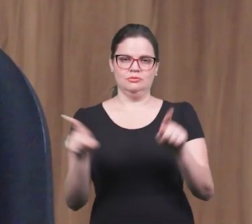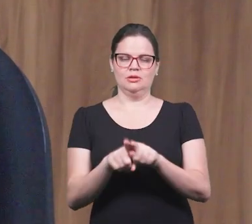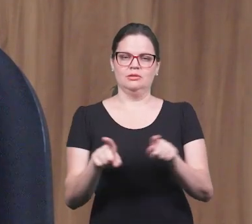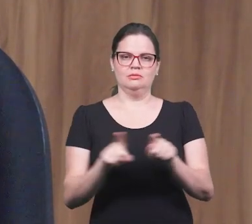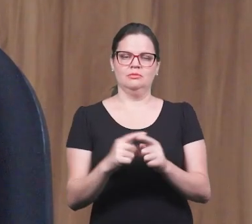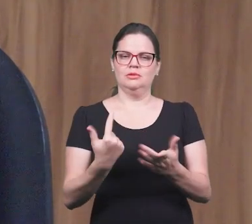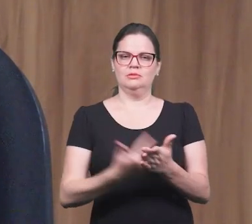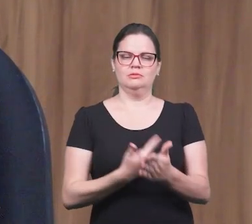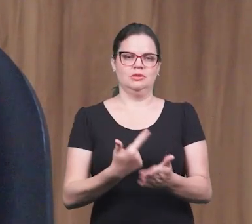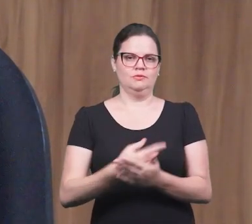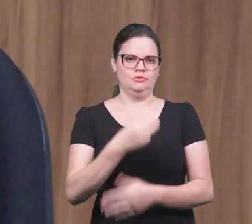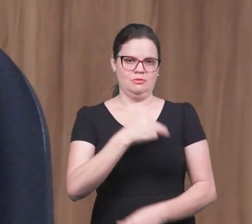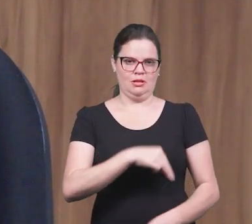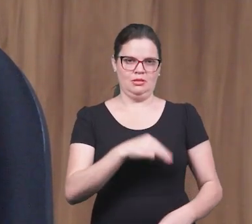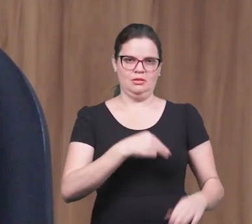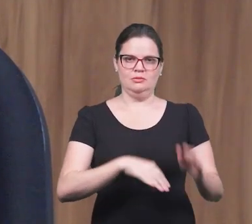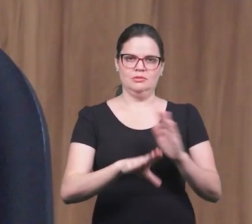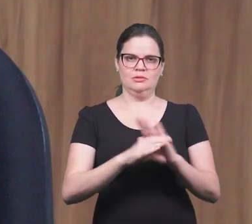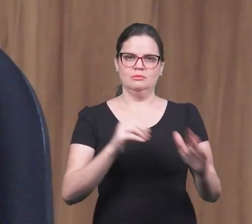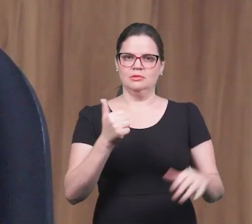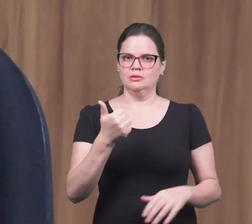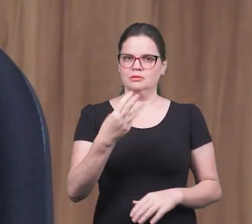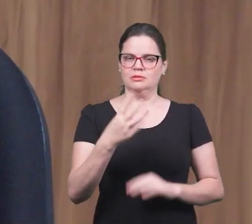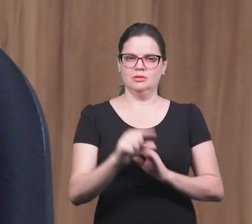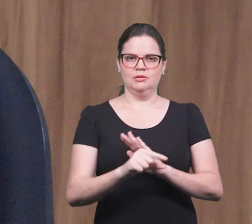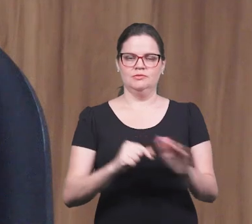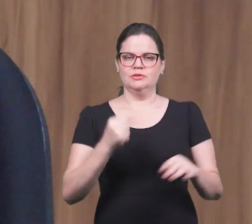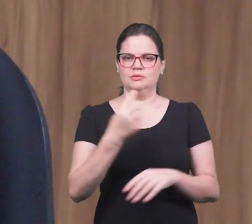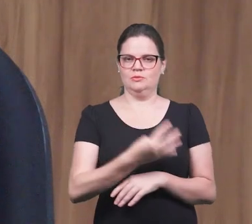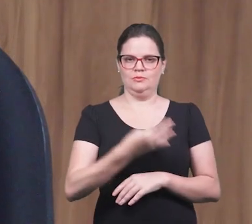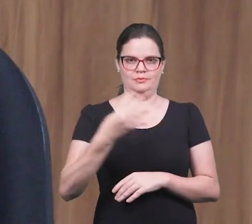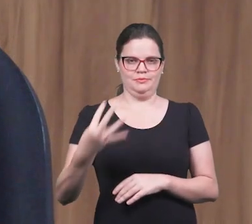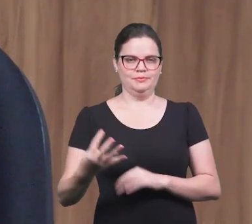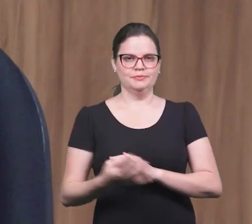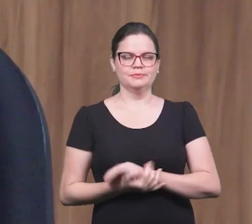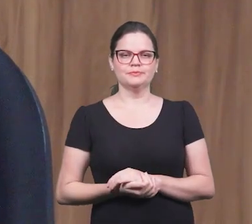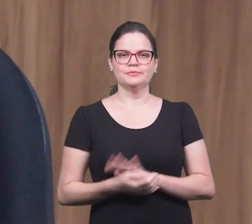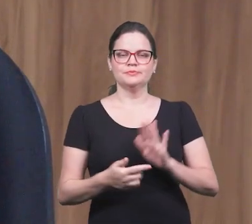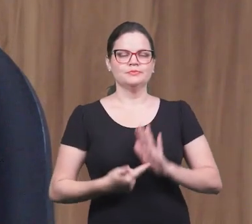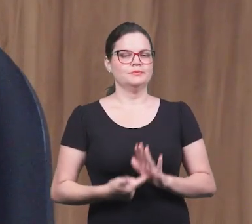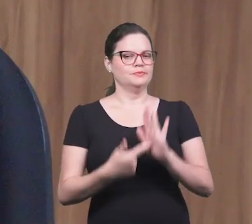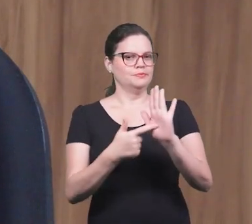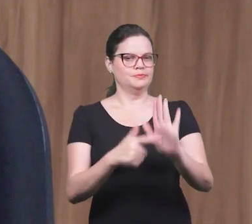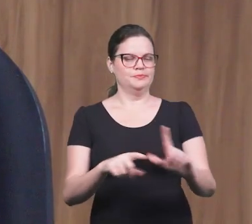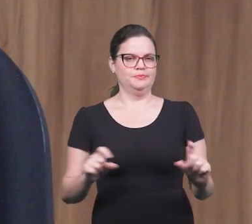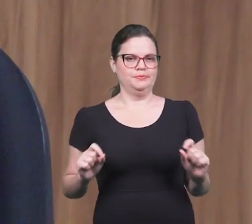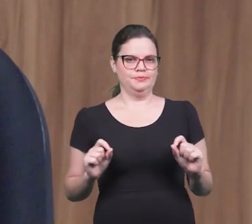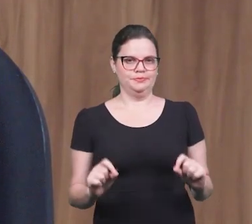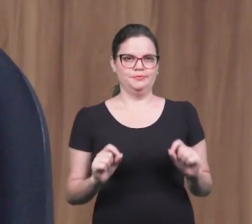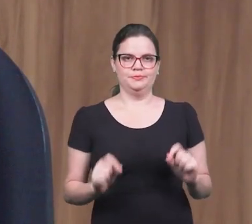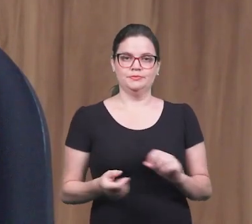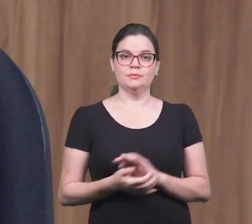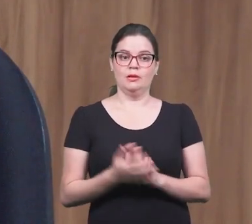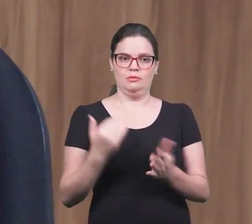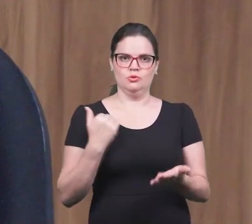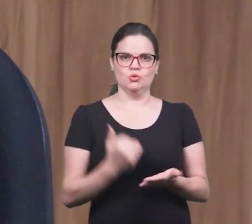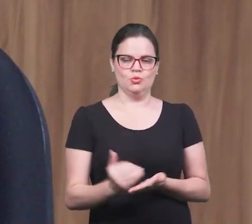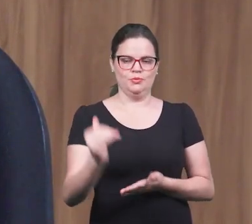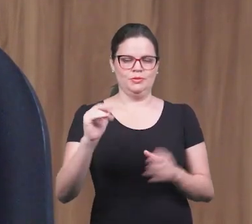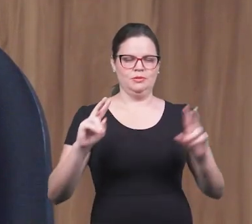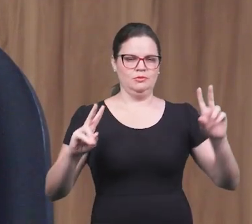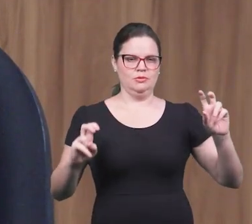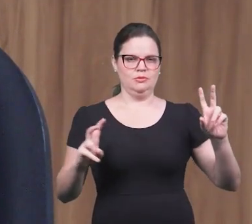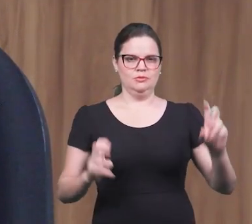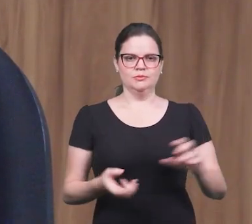O texto da palavra está em Mateus capítulo 13, verso 44, que diz assim a palavra de Deus